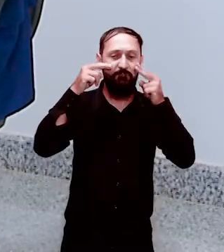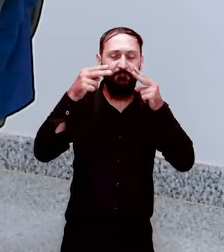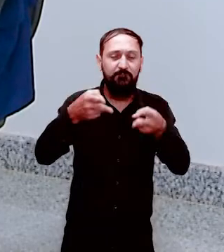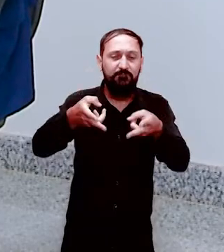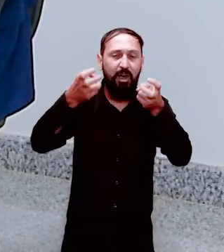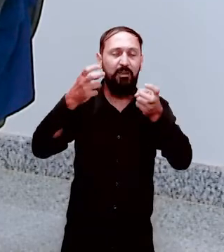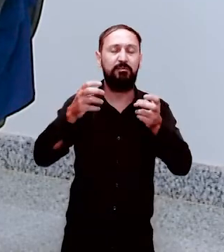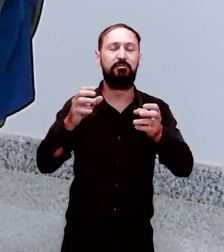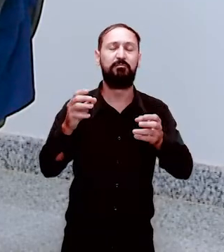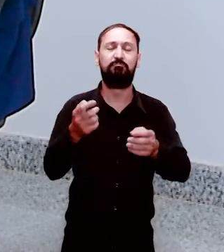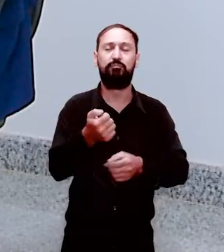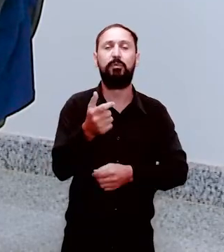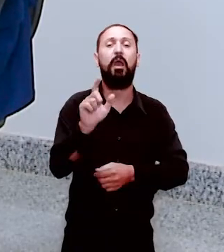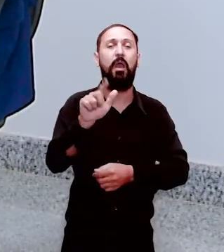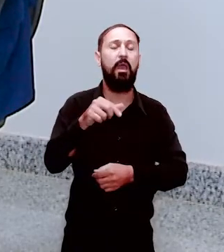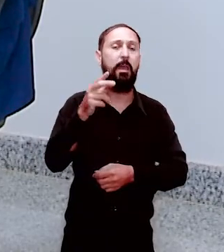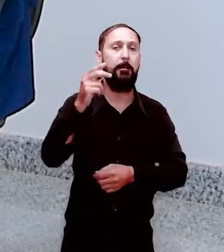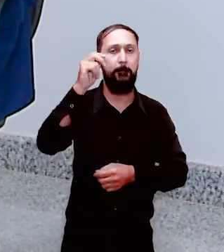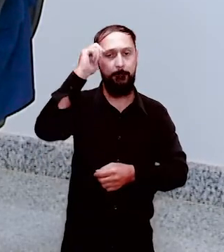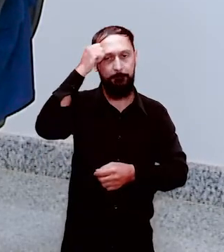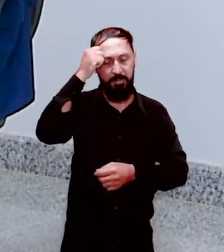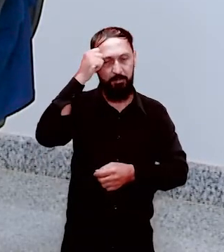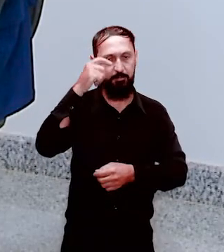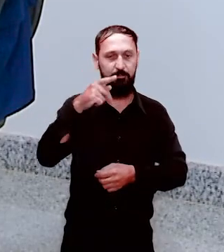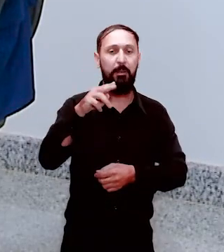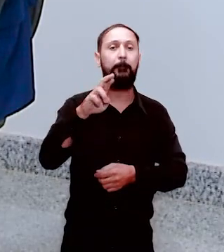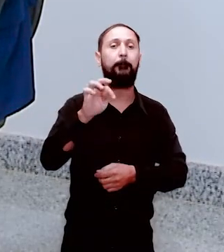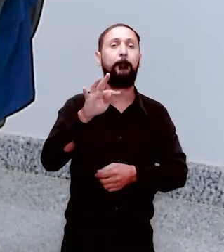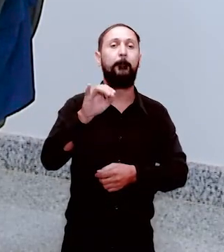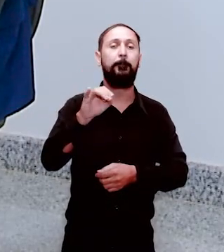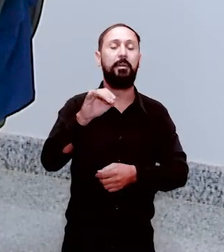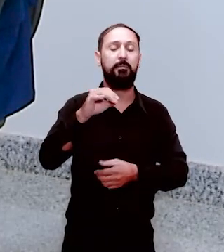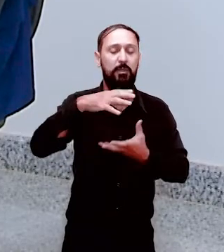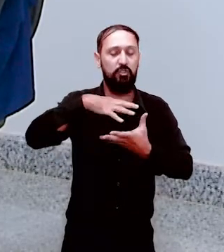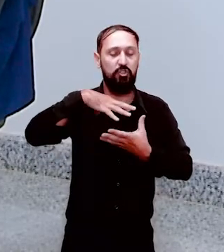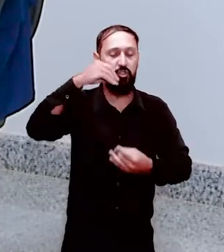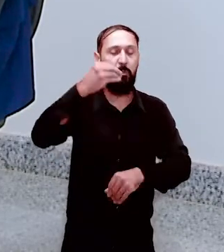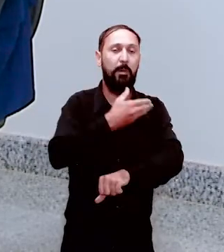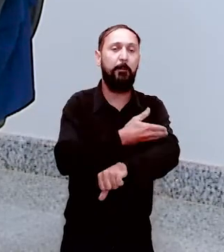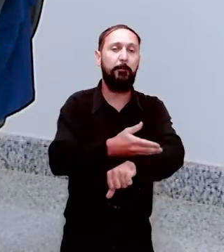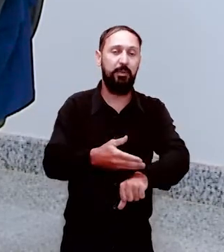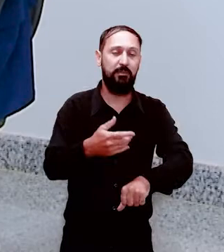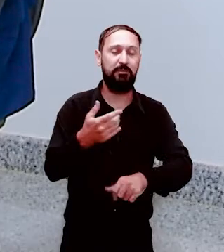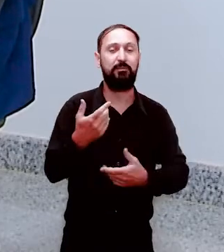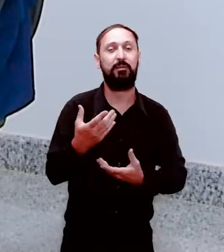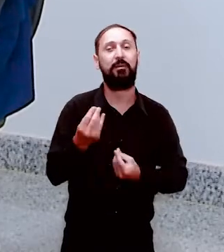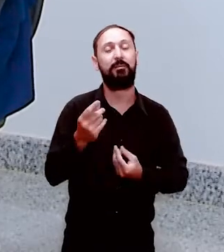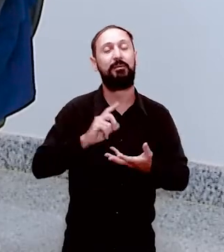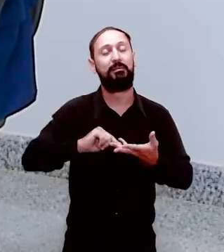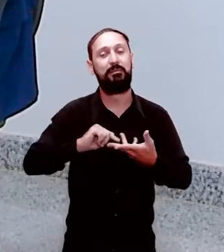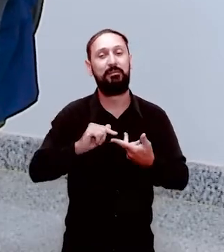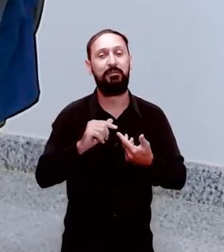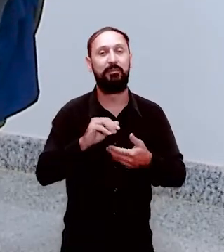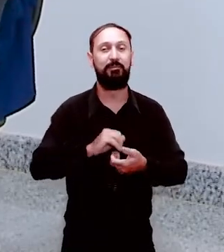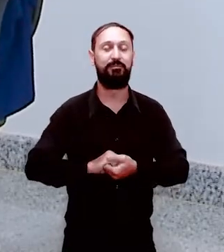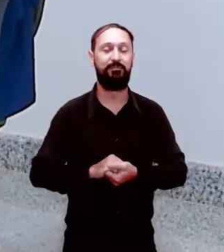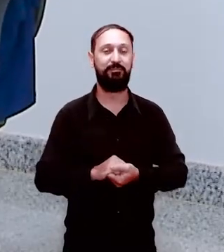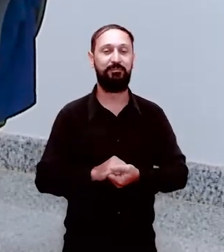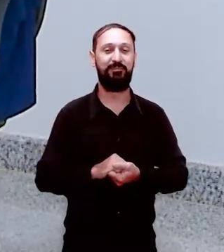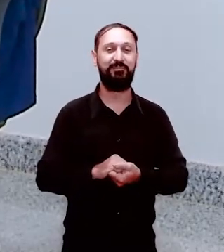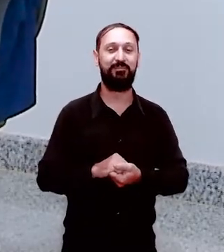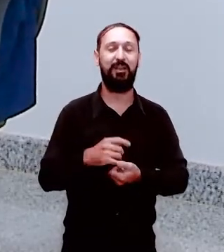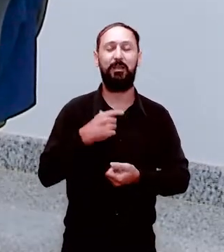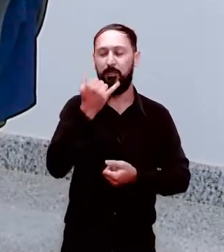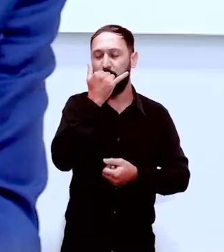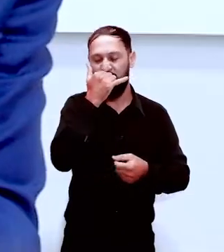escutado mais. Ou aquele, é um preto, a famosa é preto, mas é um preto de alma branca. A gente ouvia muito falar isso. Vixe, Né? eu, quando eu era pequeno,